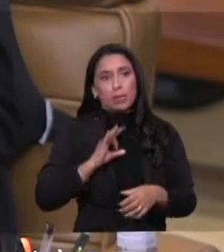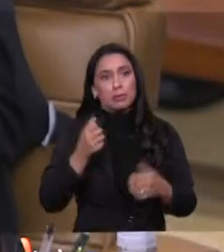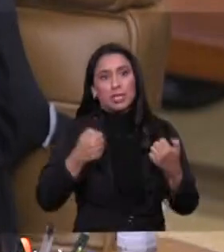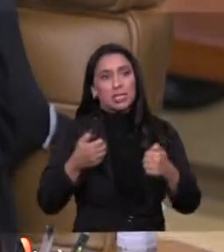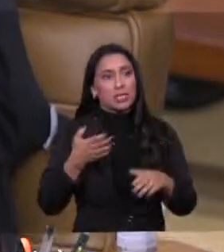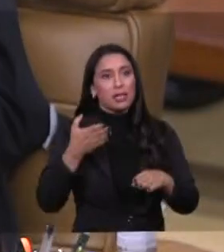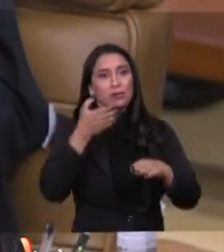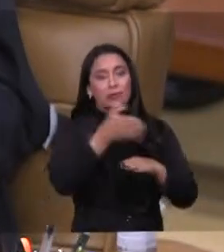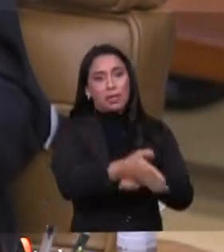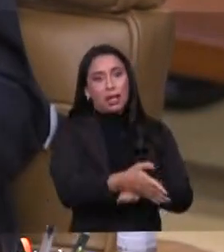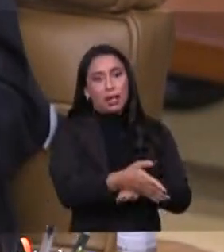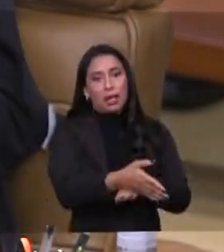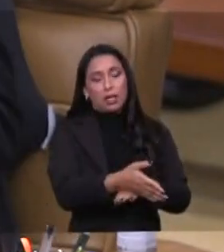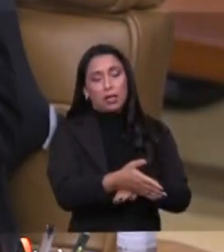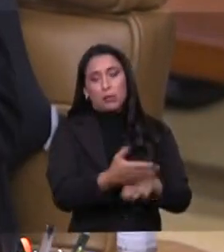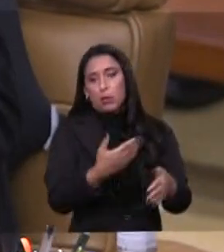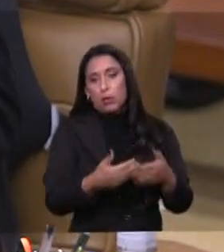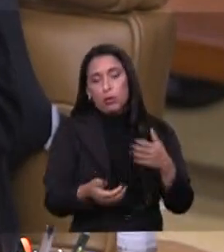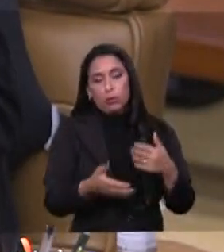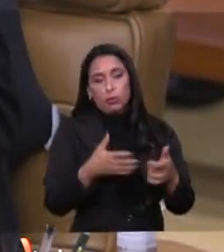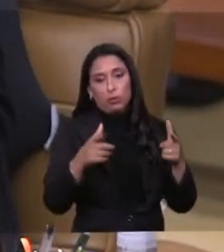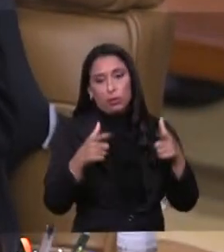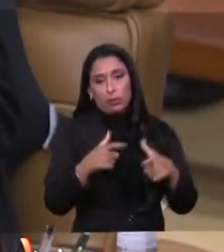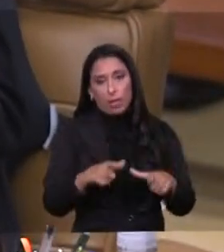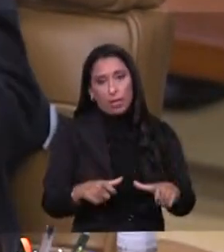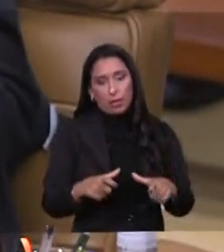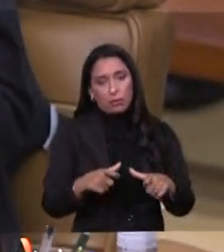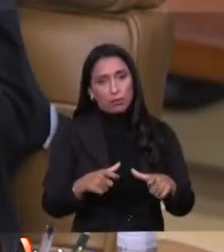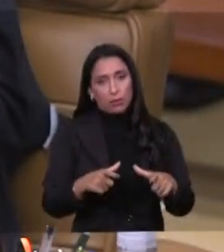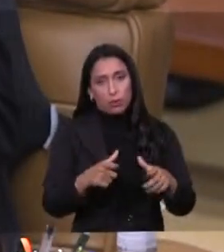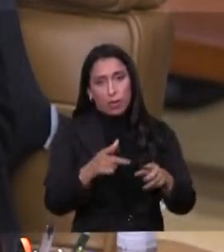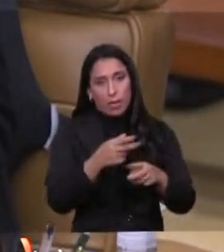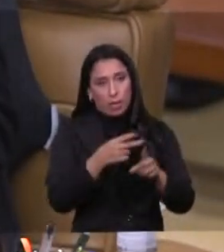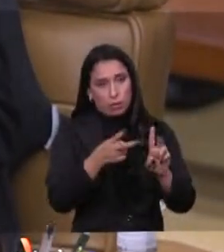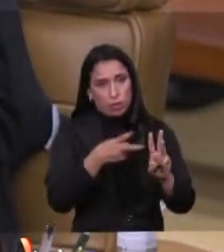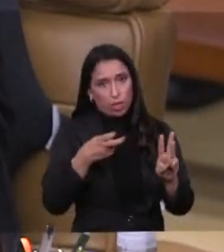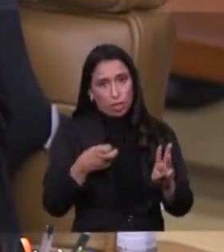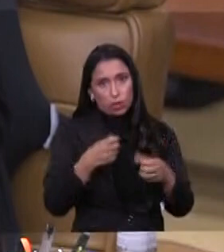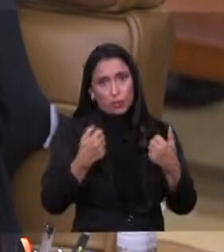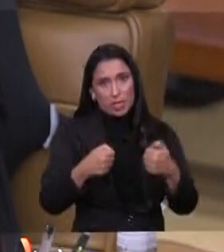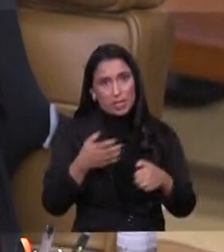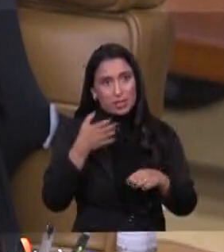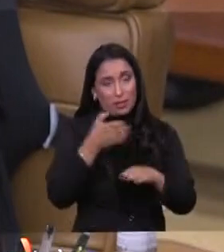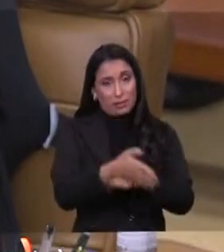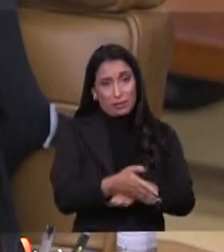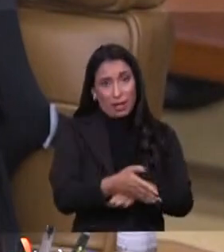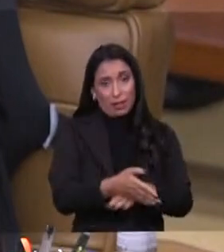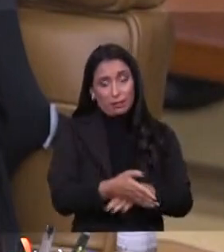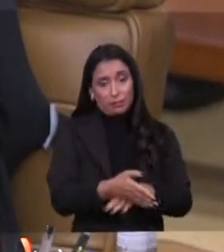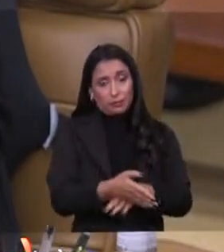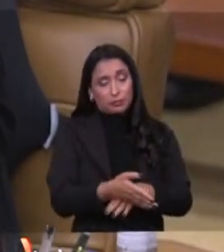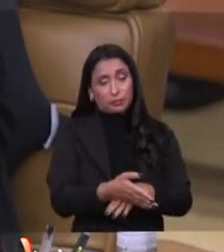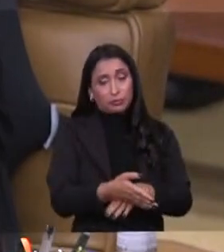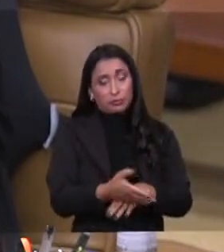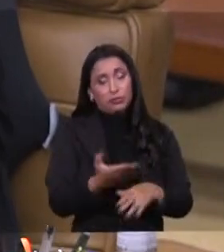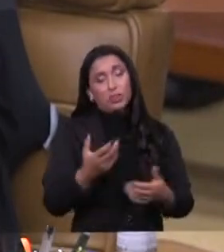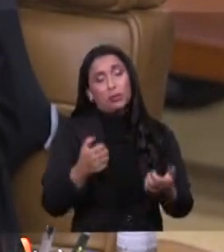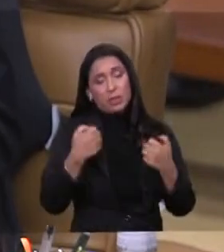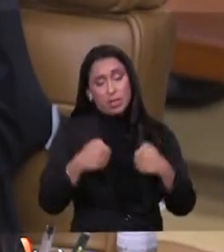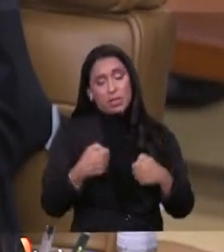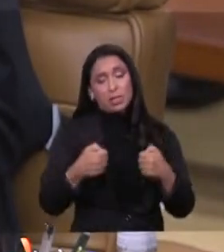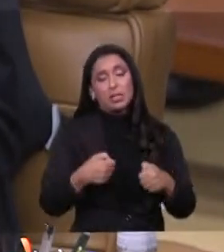para prevenir ou para investigar alguma questão. E, em função